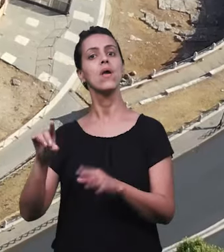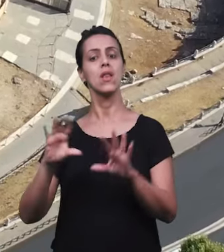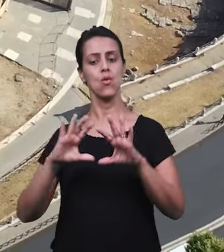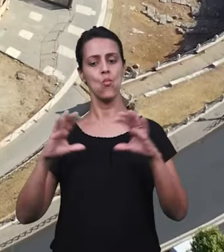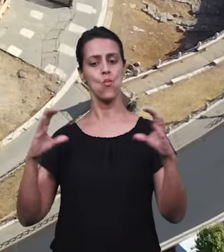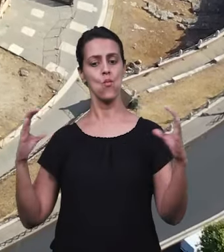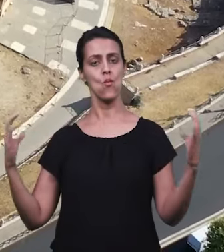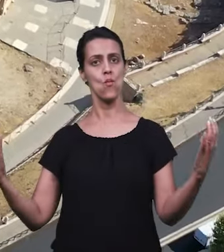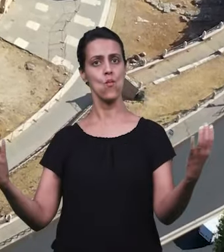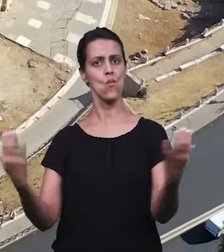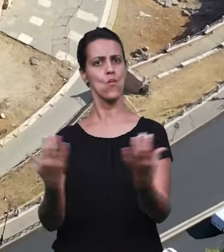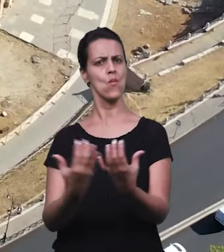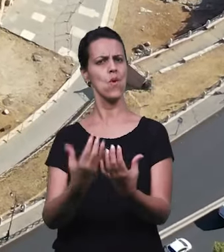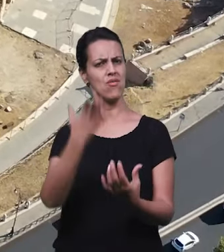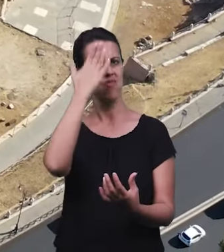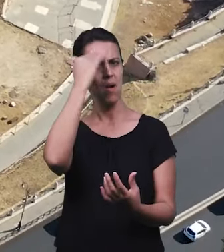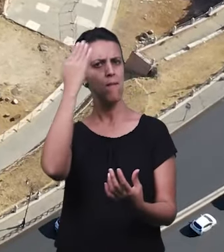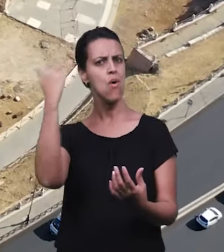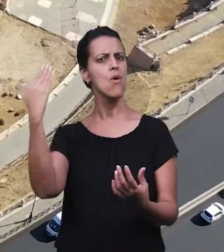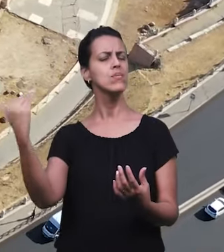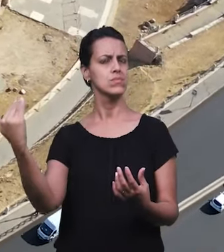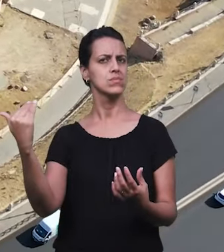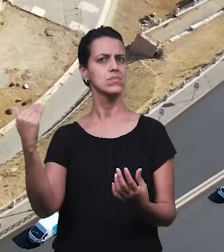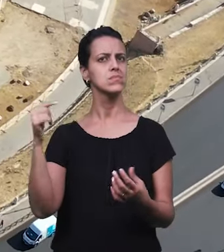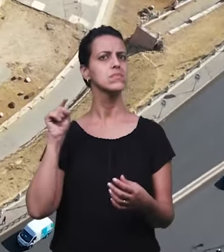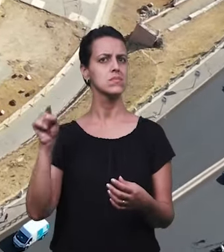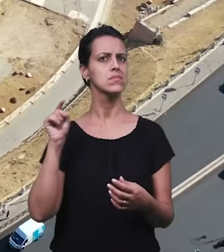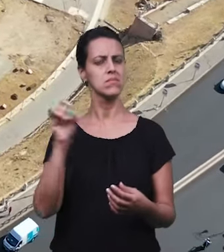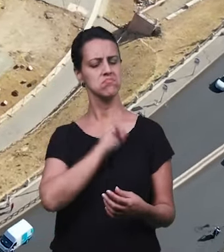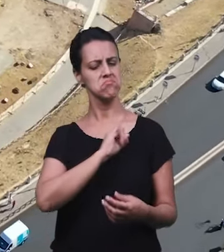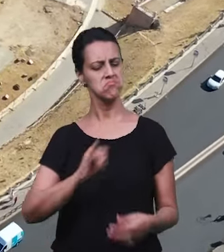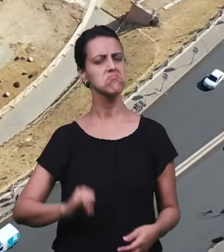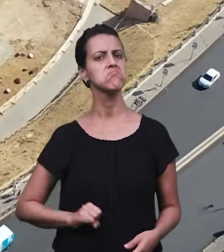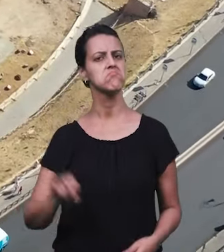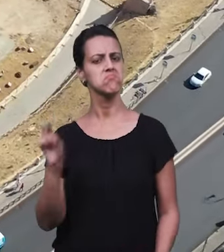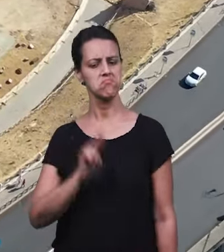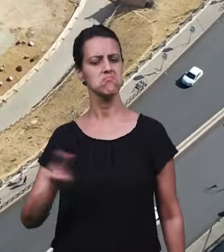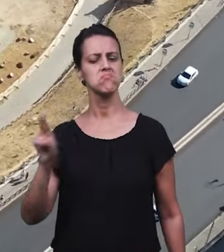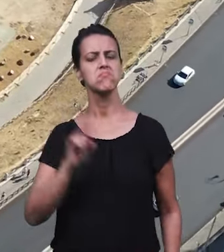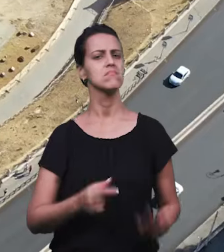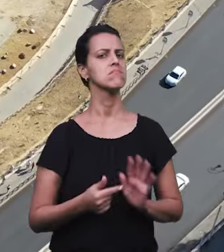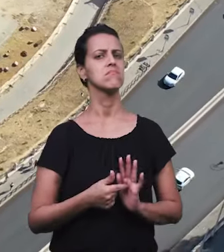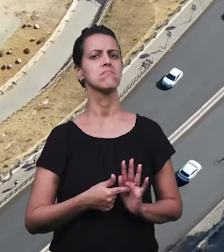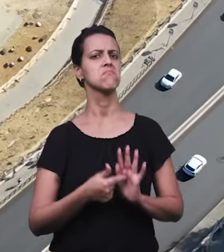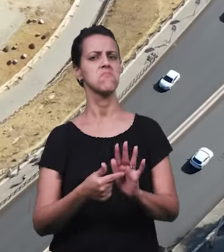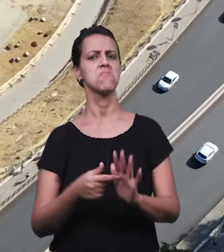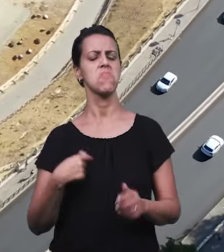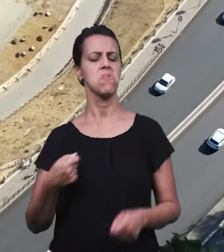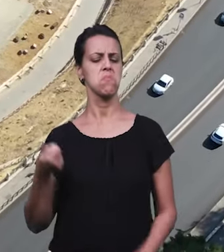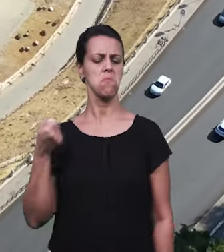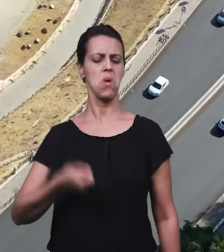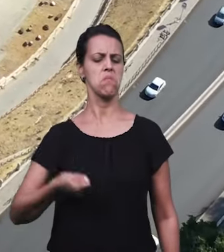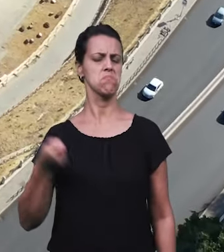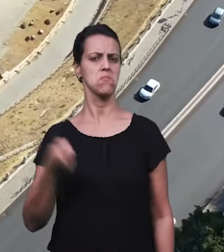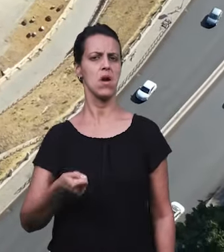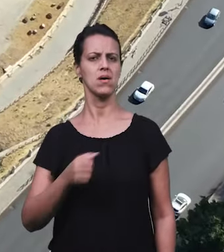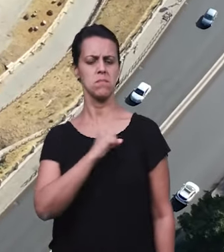Coliseu. Né? Lá os imperadores, eles tinham essa questão de mostrar que estavam